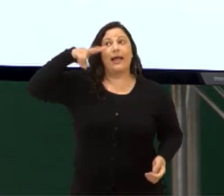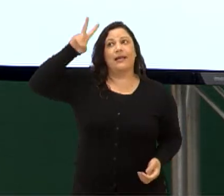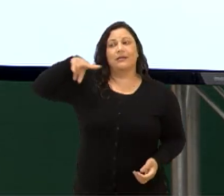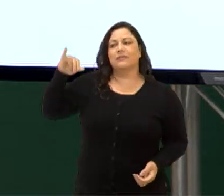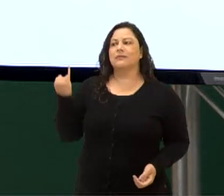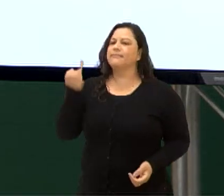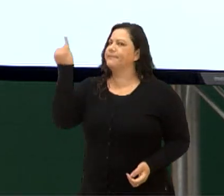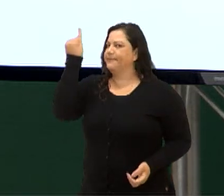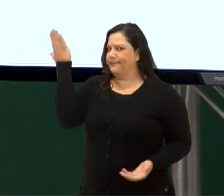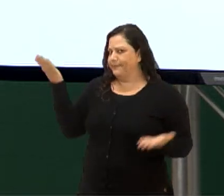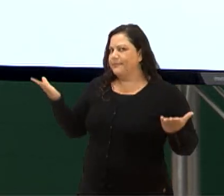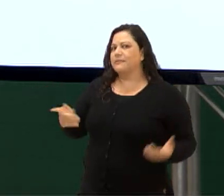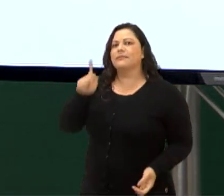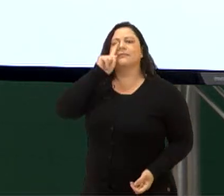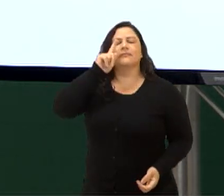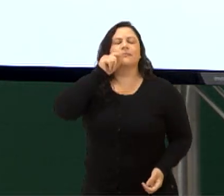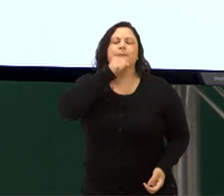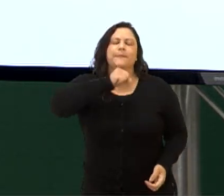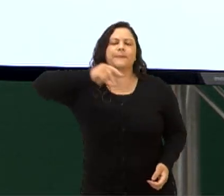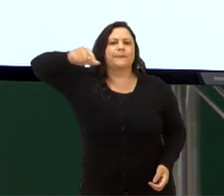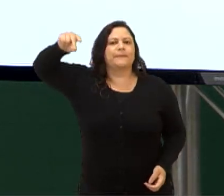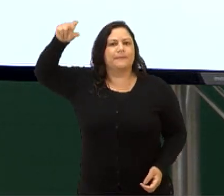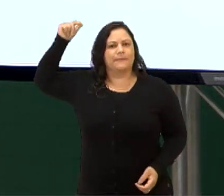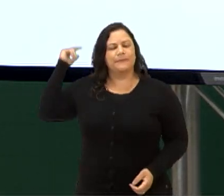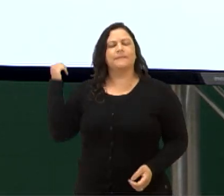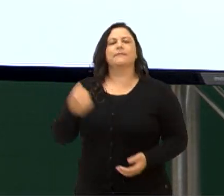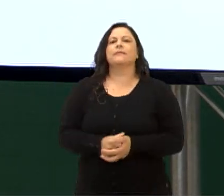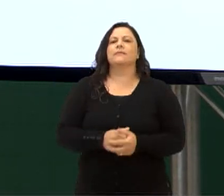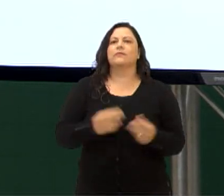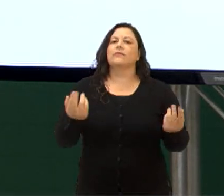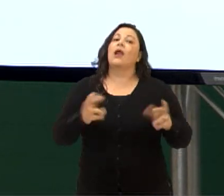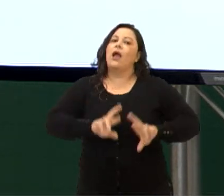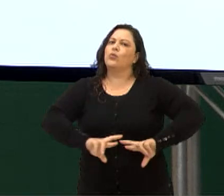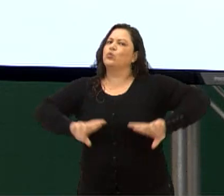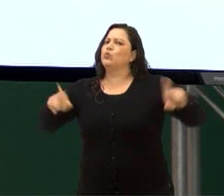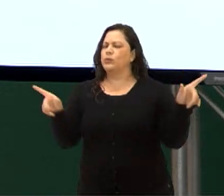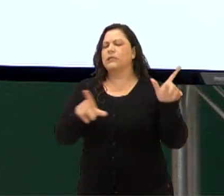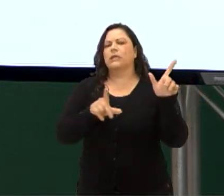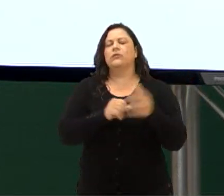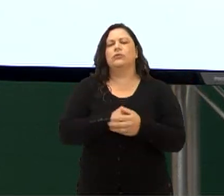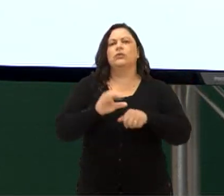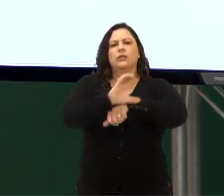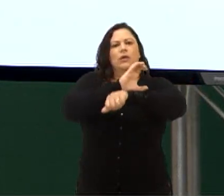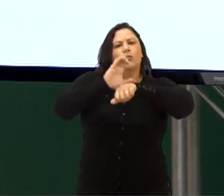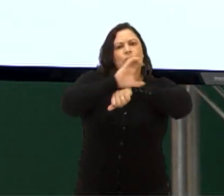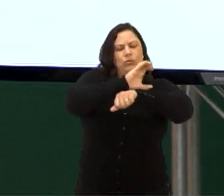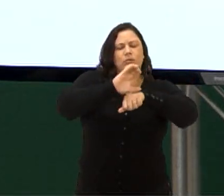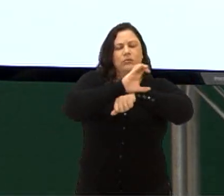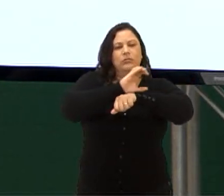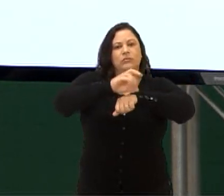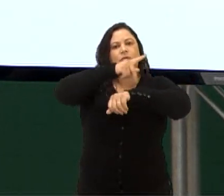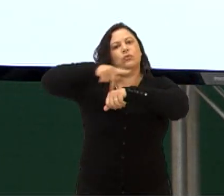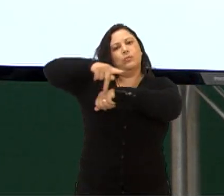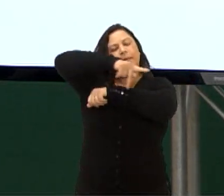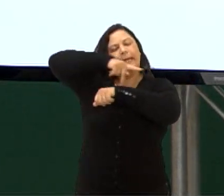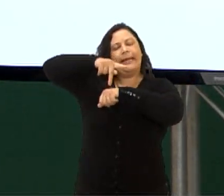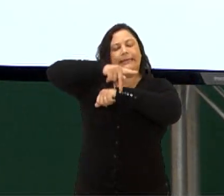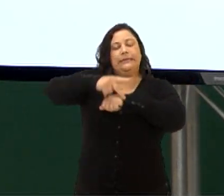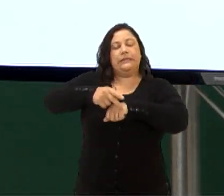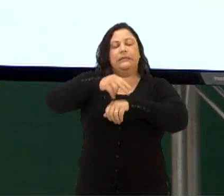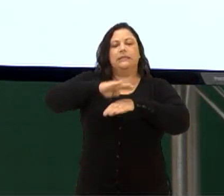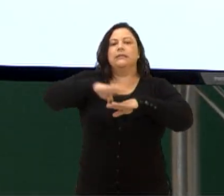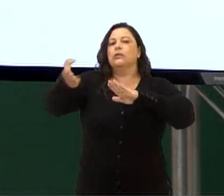na Grécia Antiga, ao contrário da constituição dos nossos países, do Estado moderno, vamos dizer assim, não havia